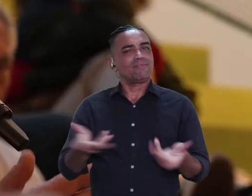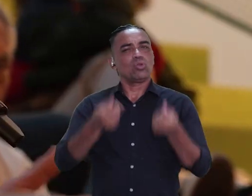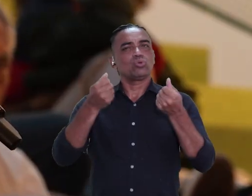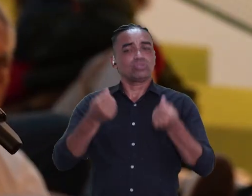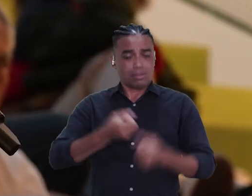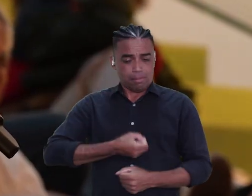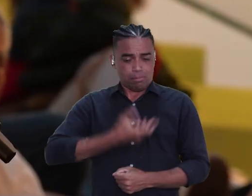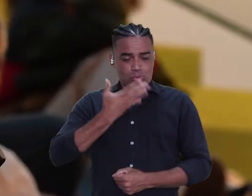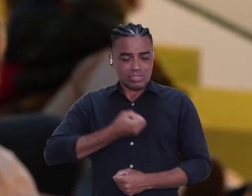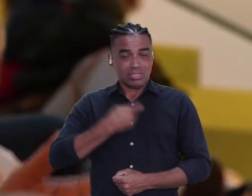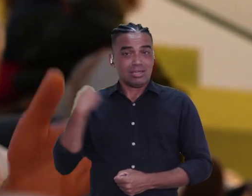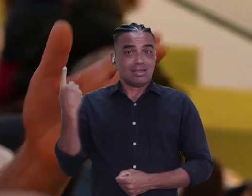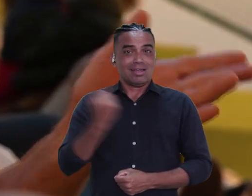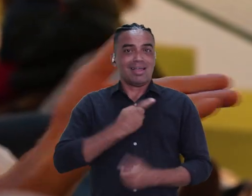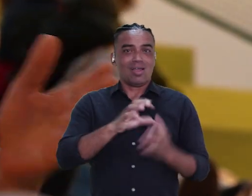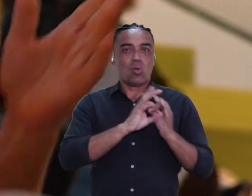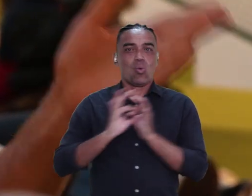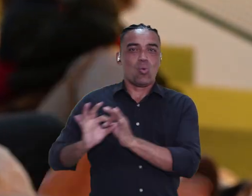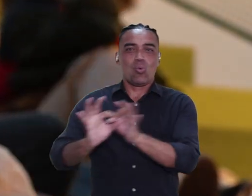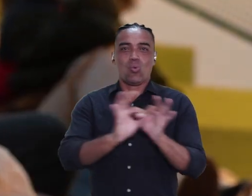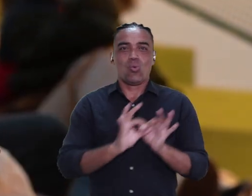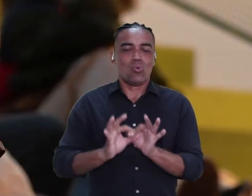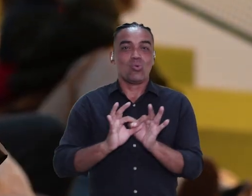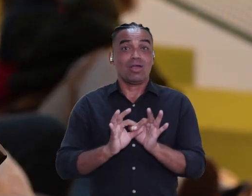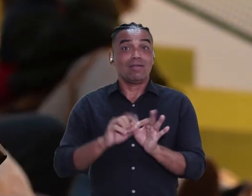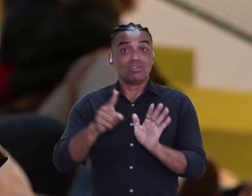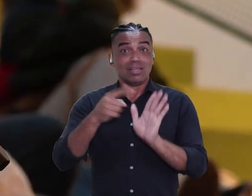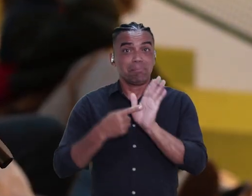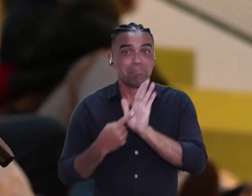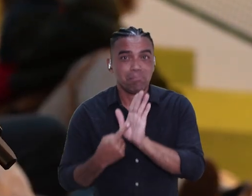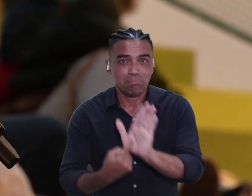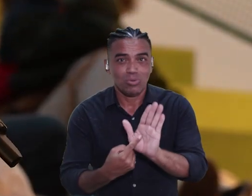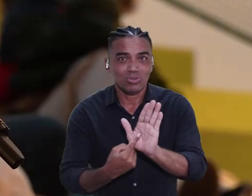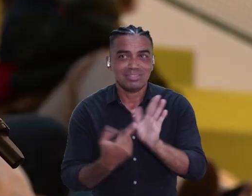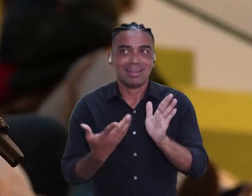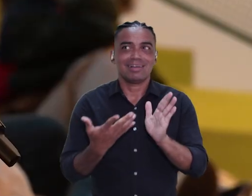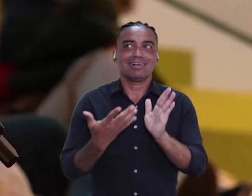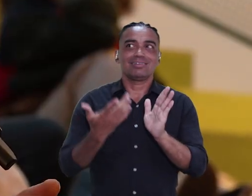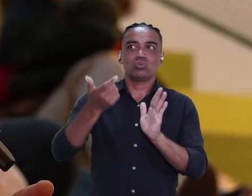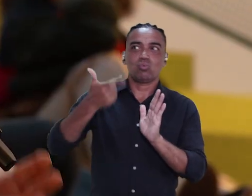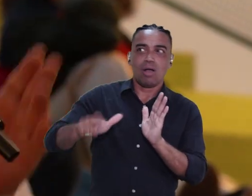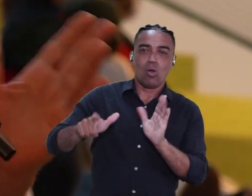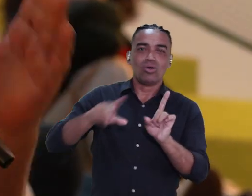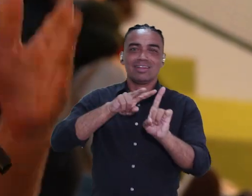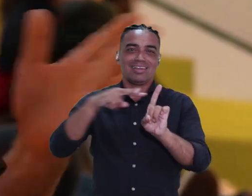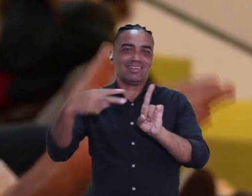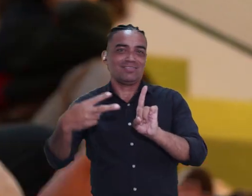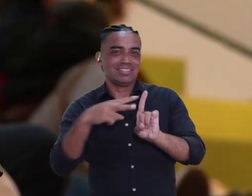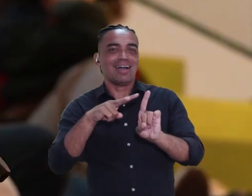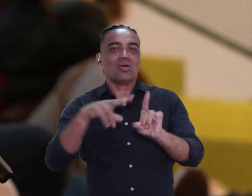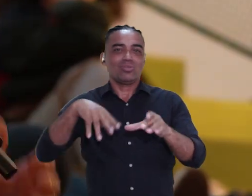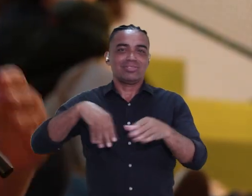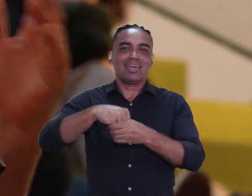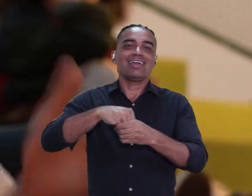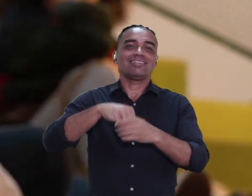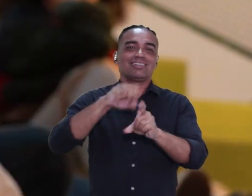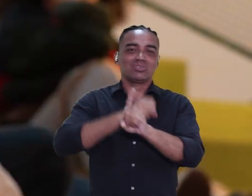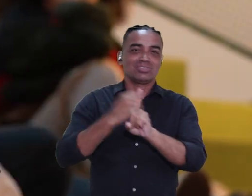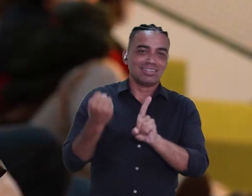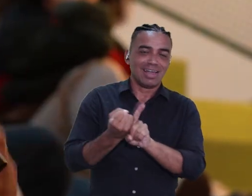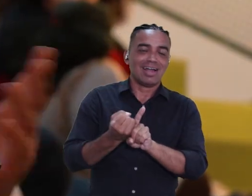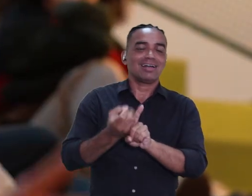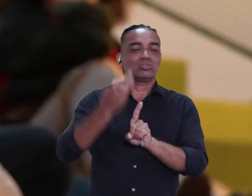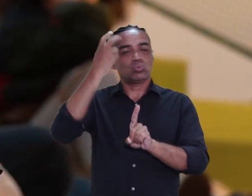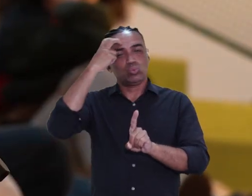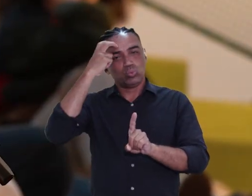diz isso, que a poesia nos une. E você está mostrando mais uma face dessa união de